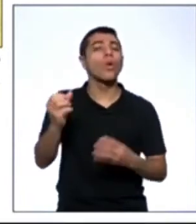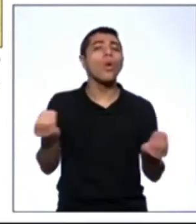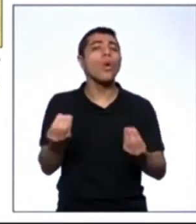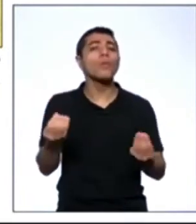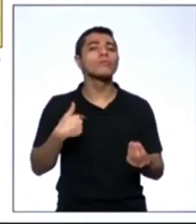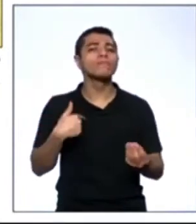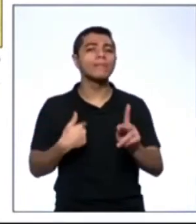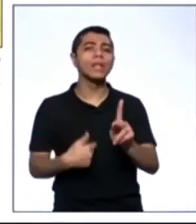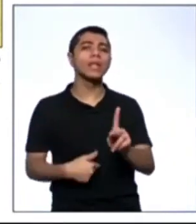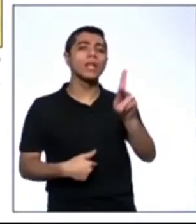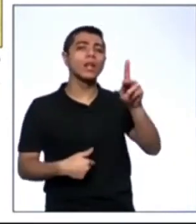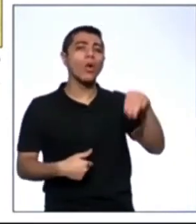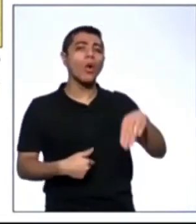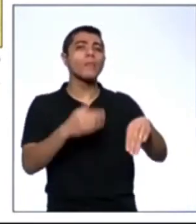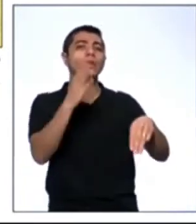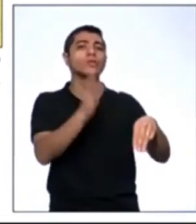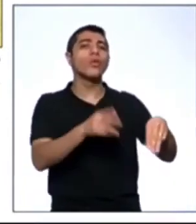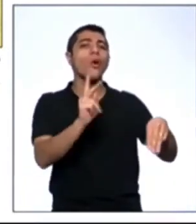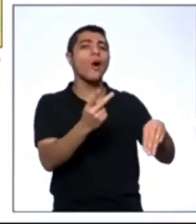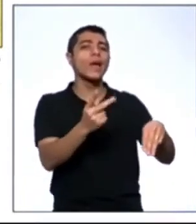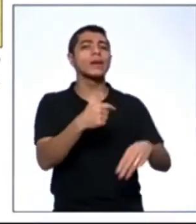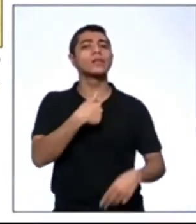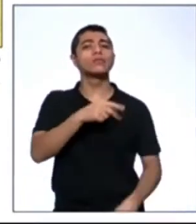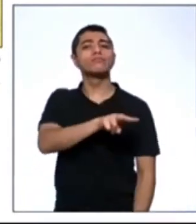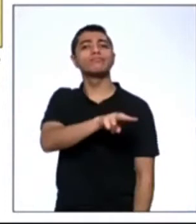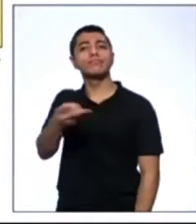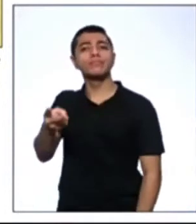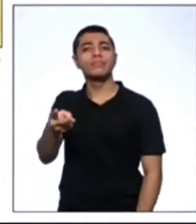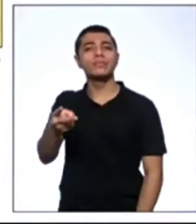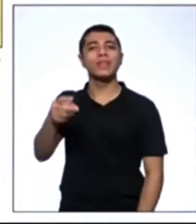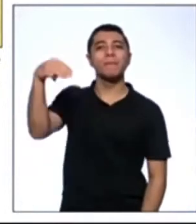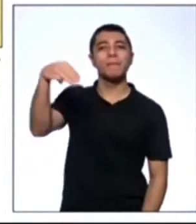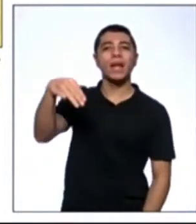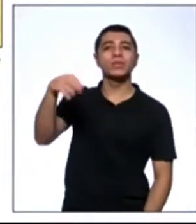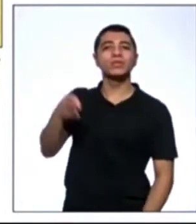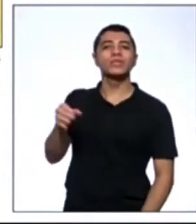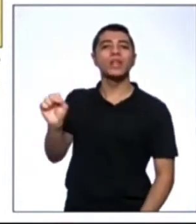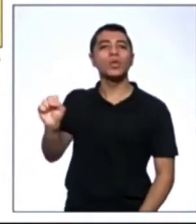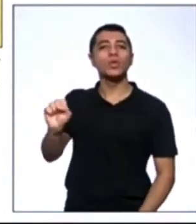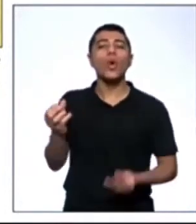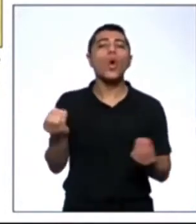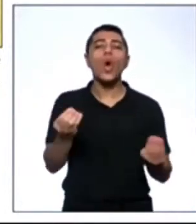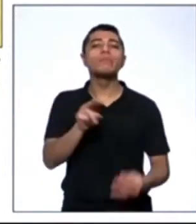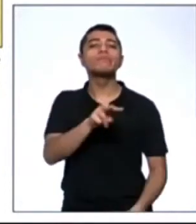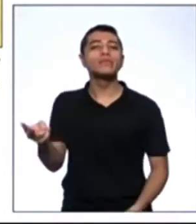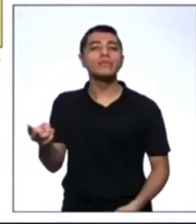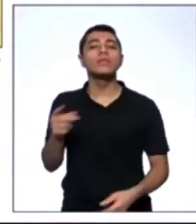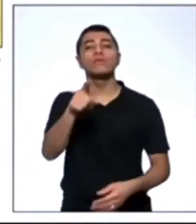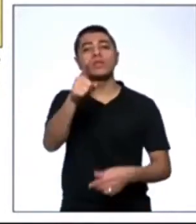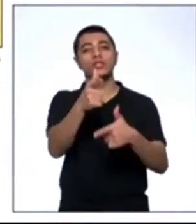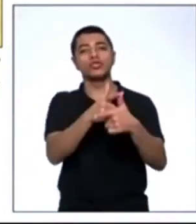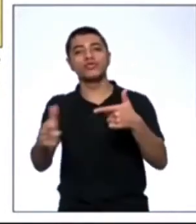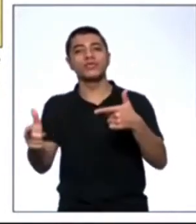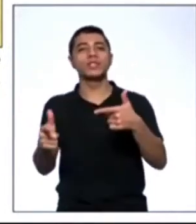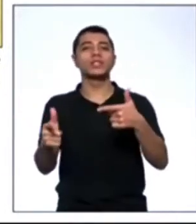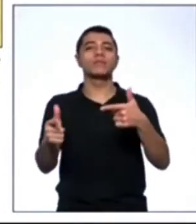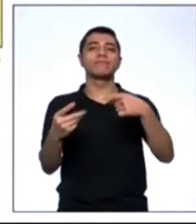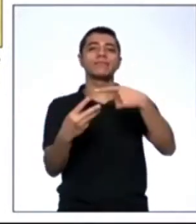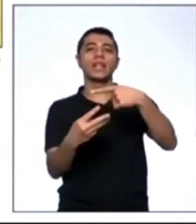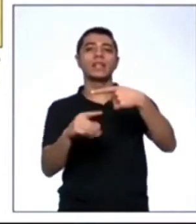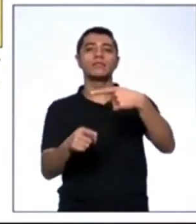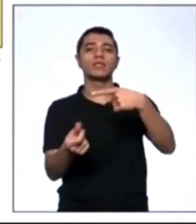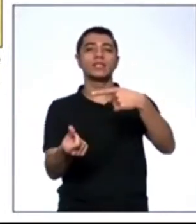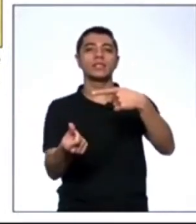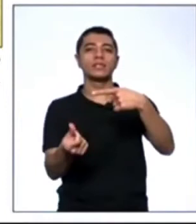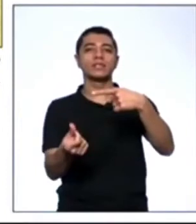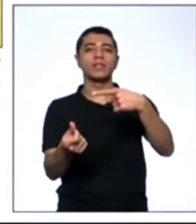segundo? Você divide por 3,6, é uma regrinha prática. O 3,6 sobe multiplicando o 2, fica 7,2 por